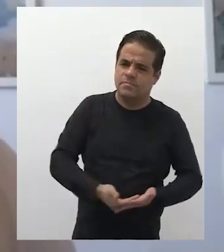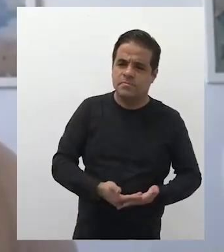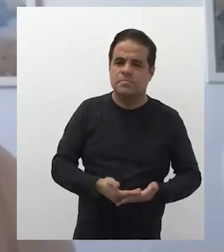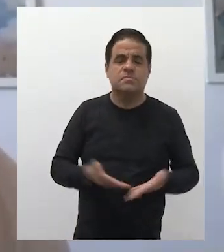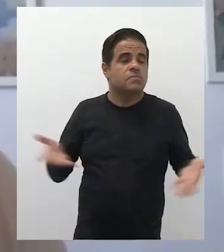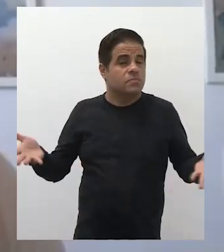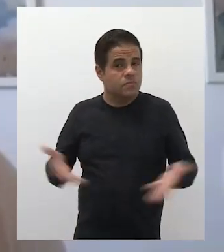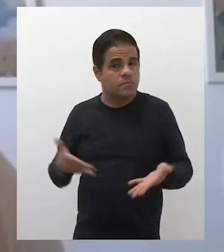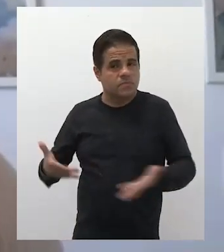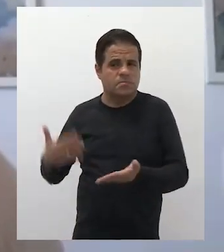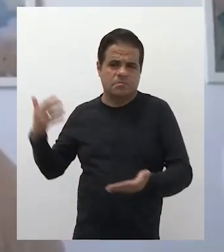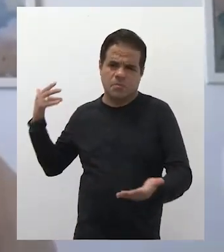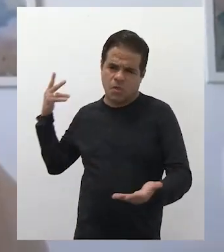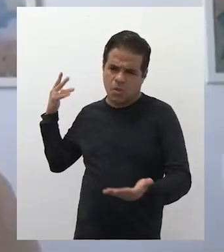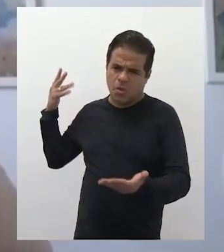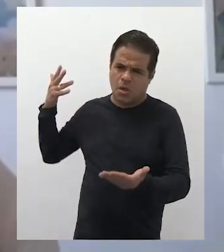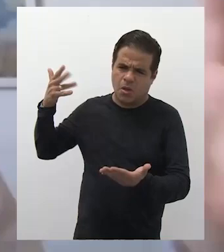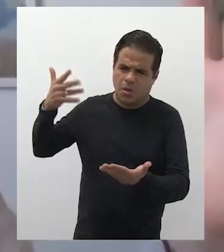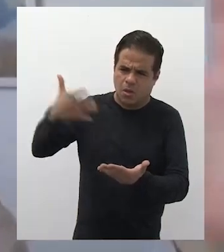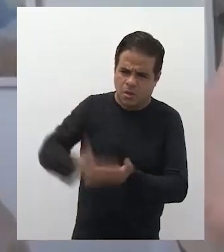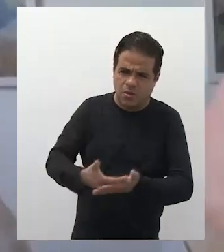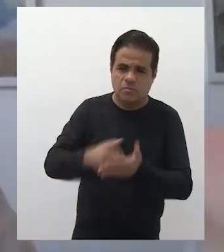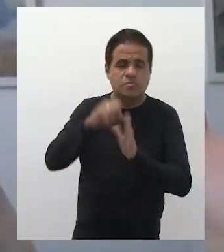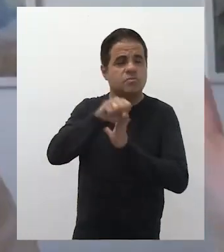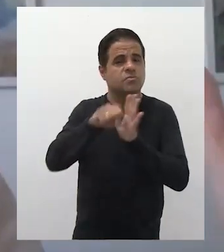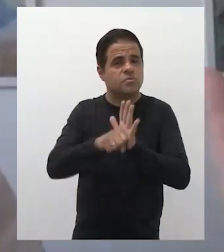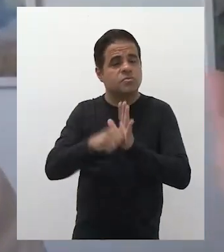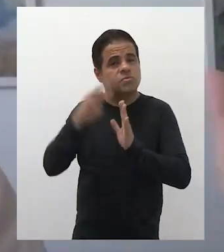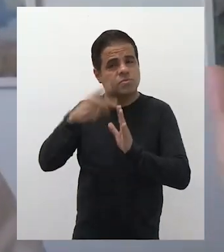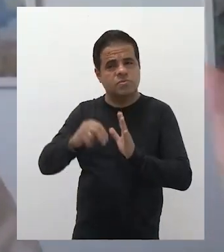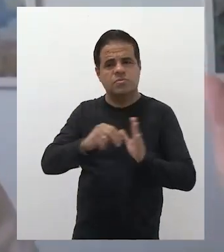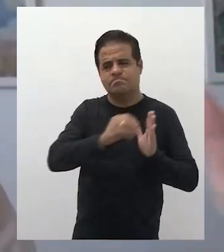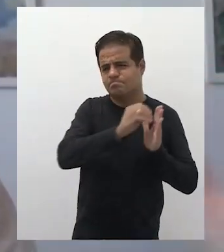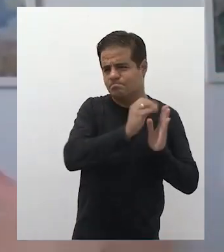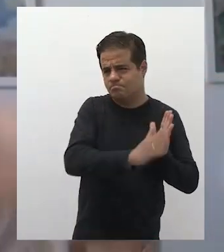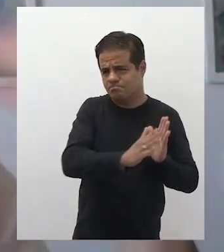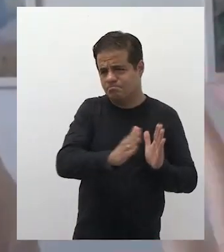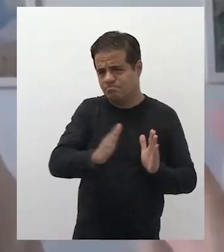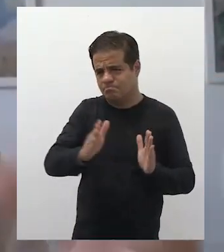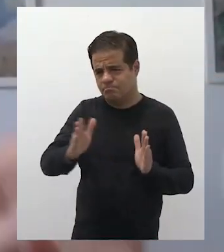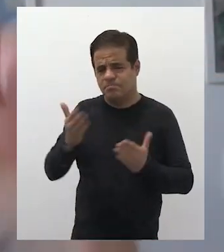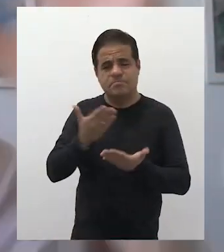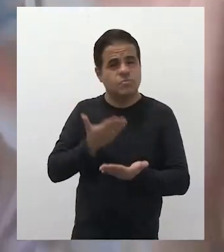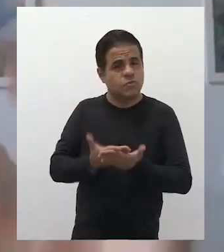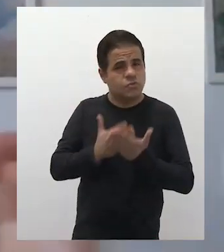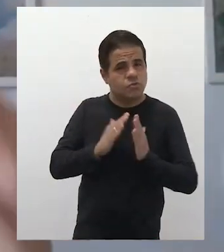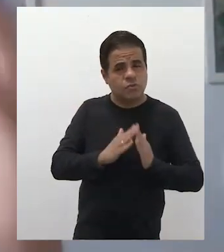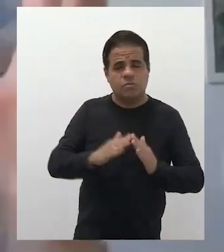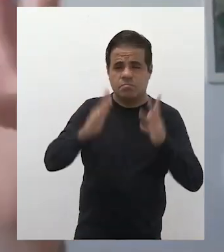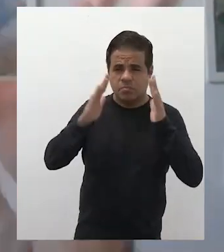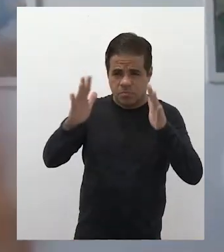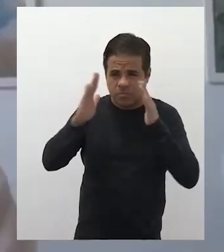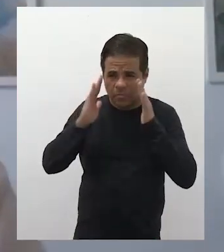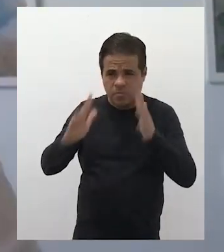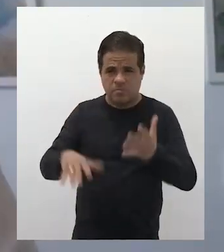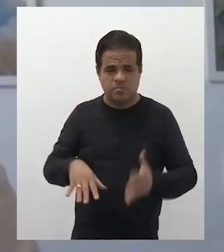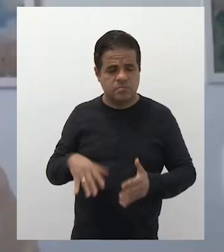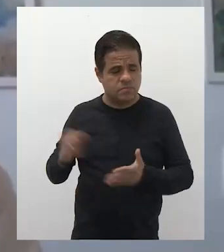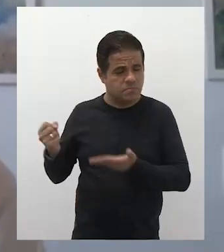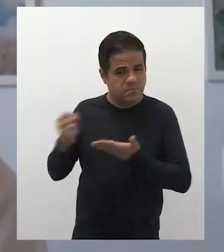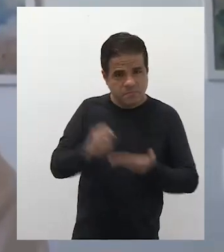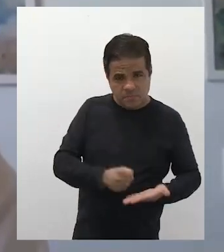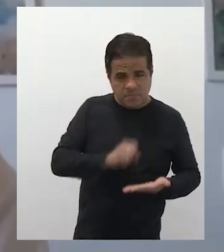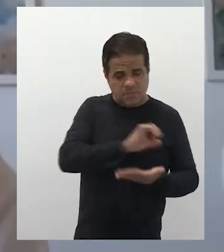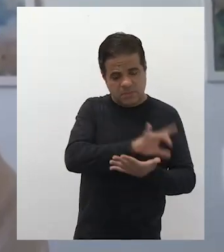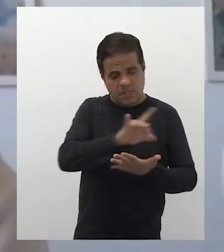os contemporâneos, século XX, ali ele põe todas as escolas de pensamento filosófico em cada um dos vocábulos que ele traz no